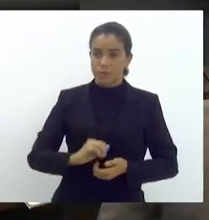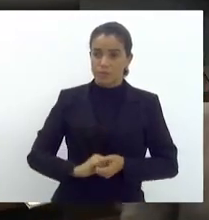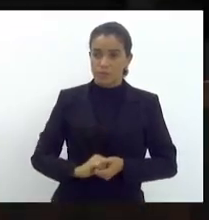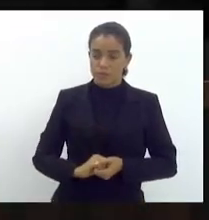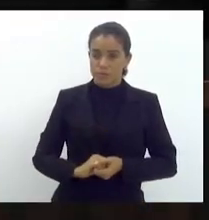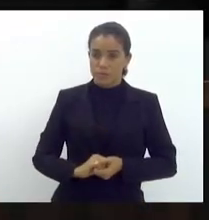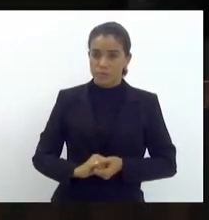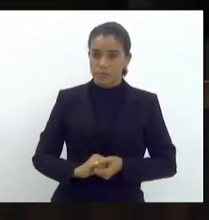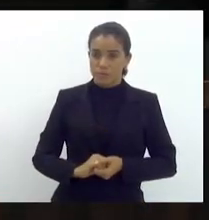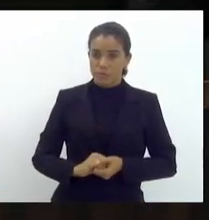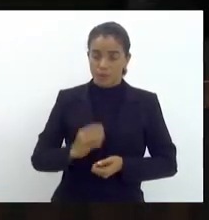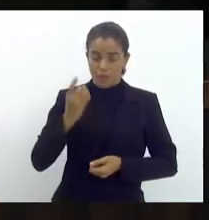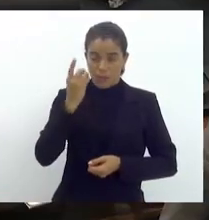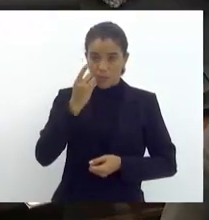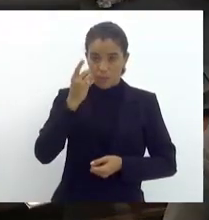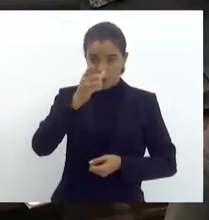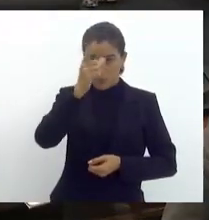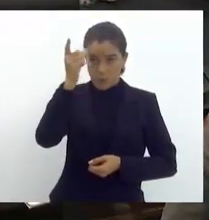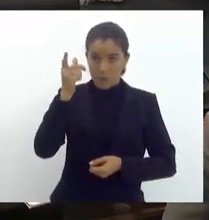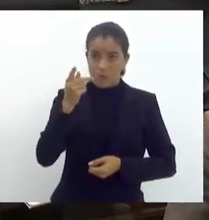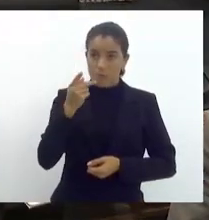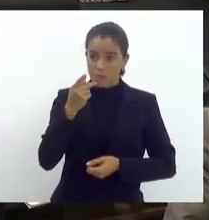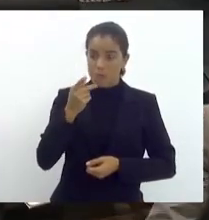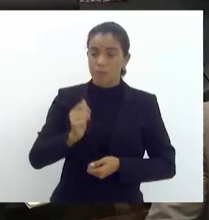Deputado Luiz Paulo por favor